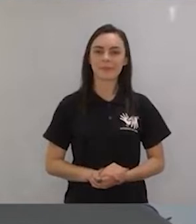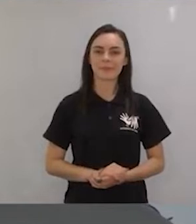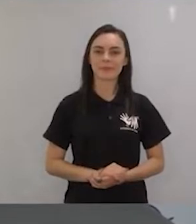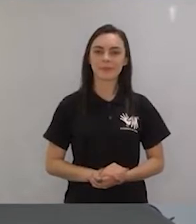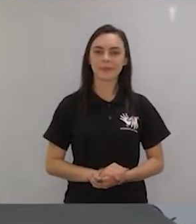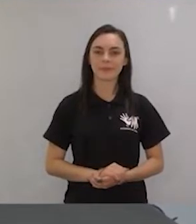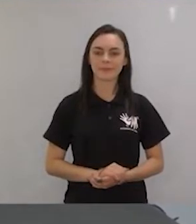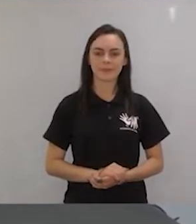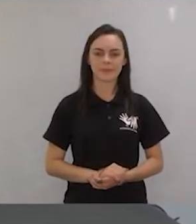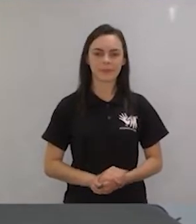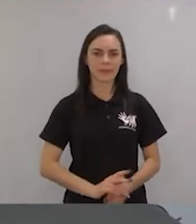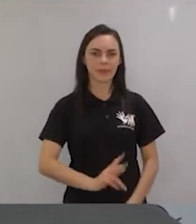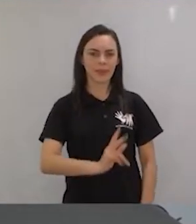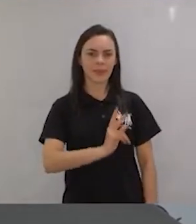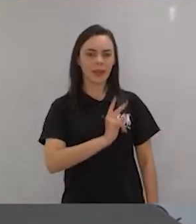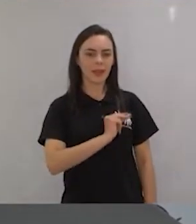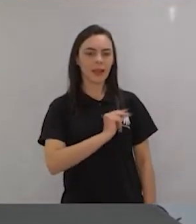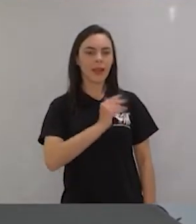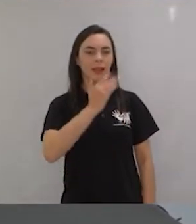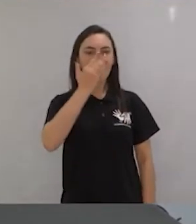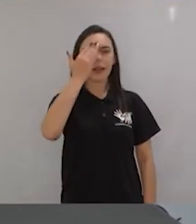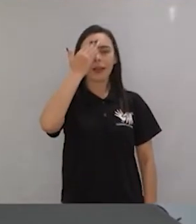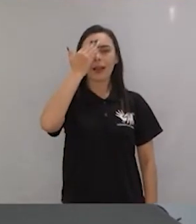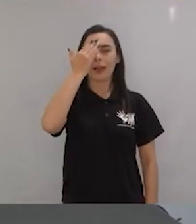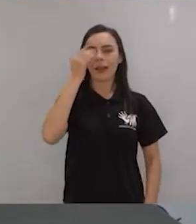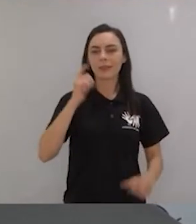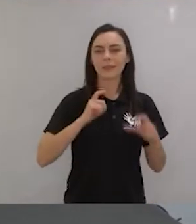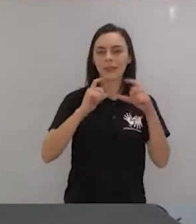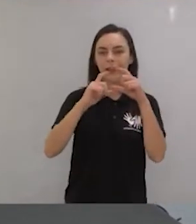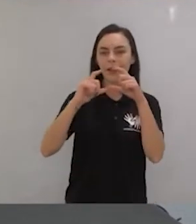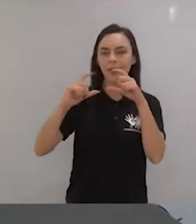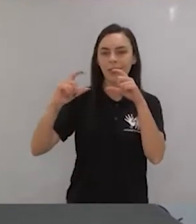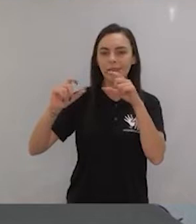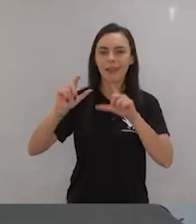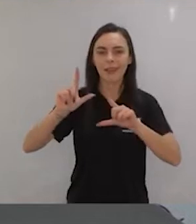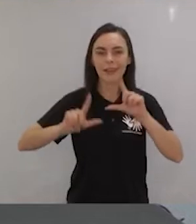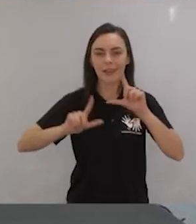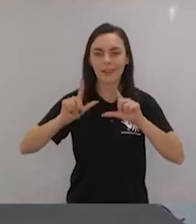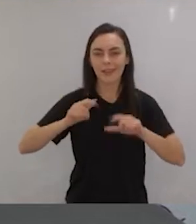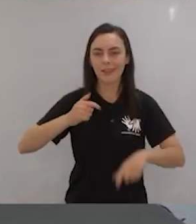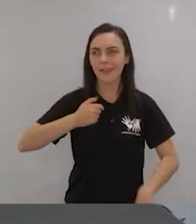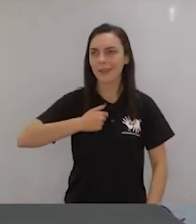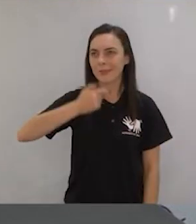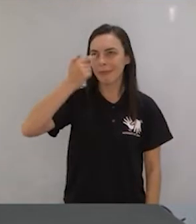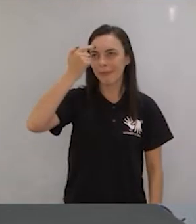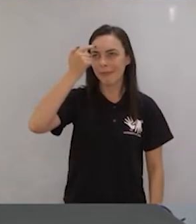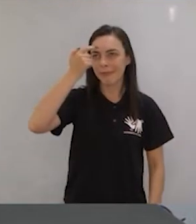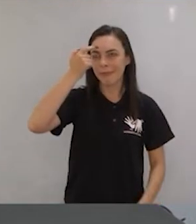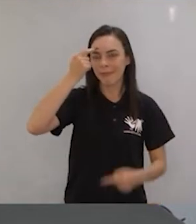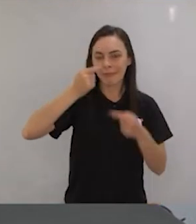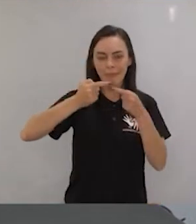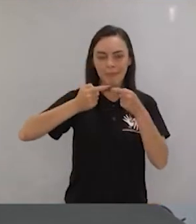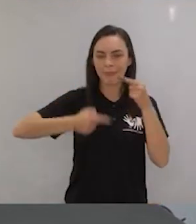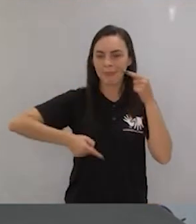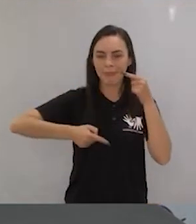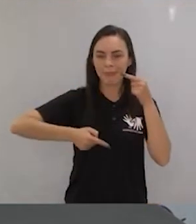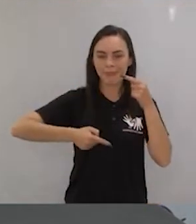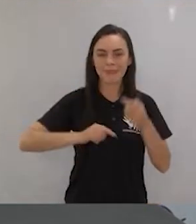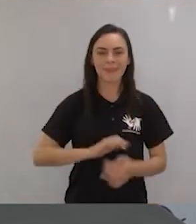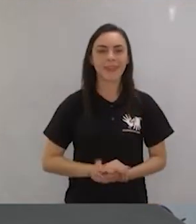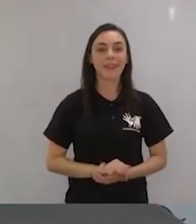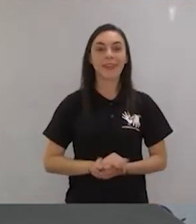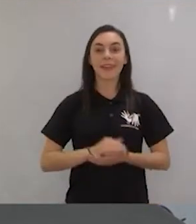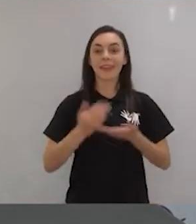Então, nossa, olha aqui. A história estava aqui. Mas olha que minha cabeça como é que anda.